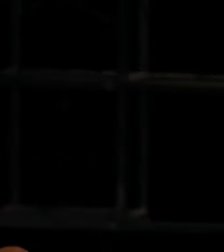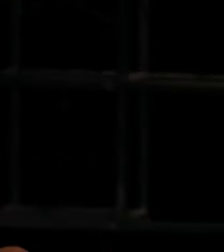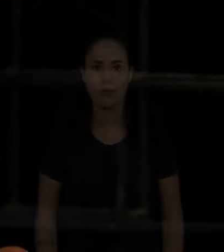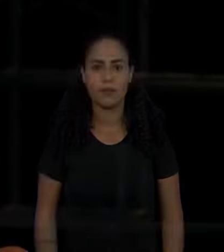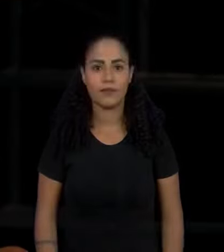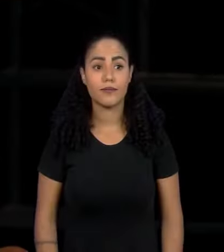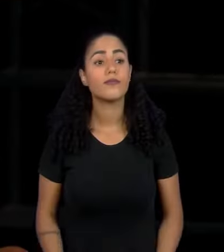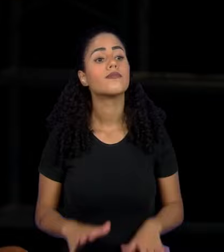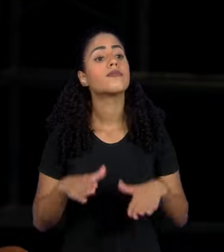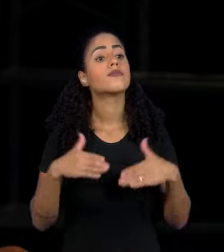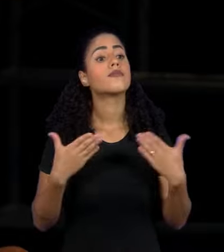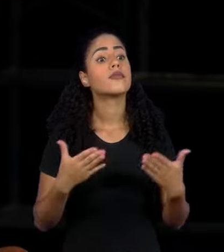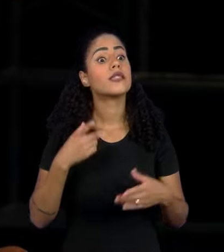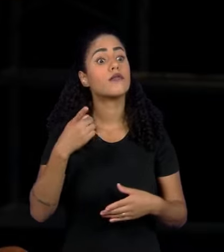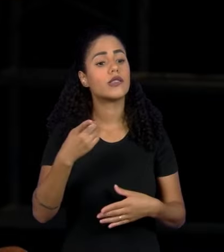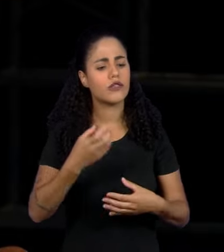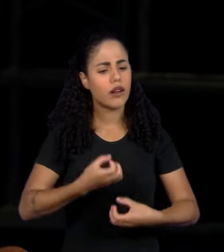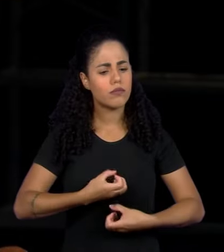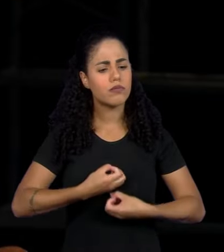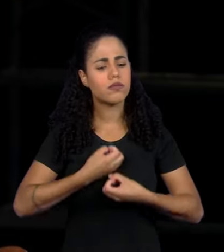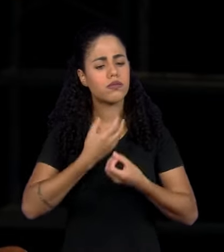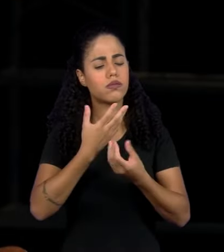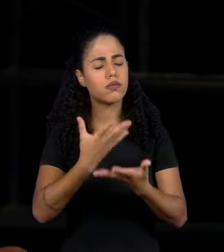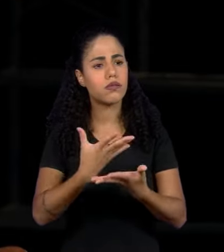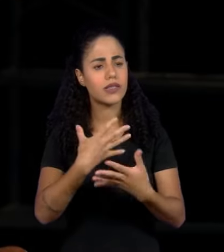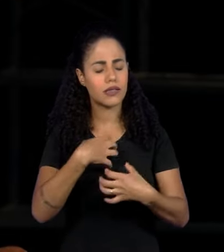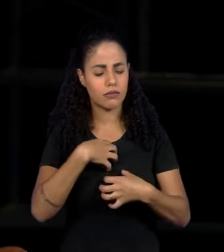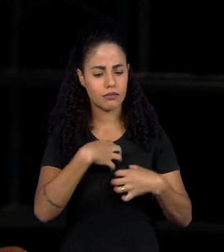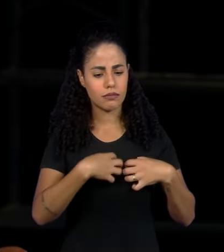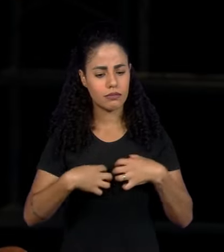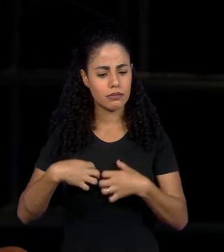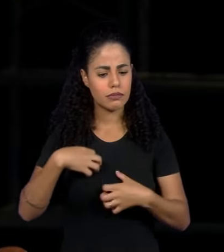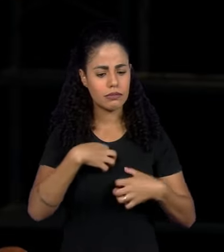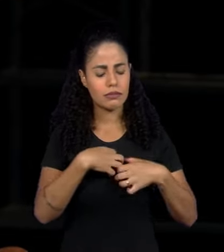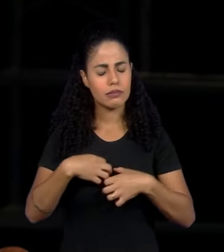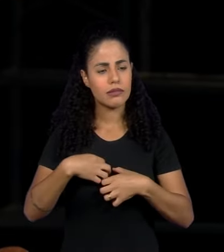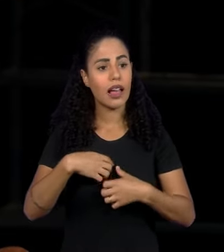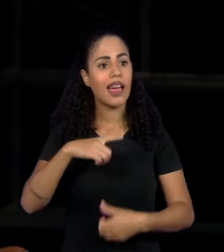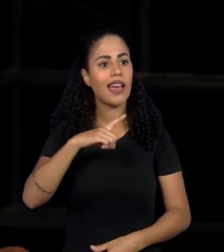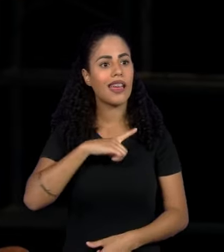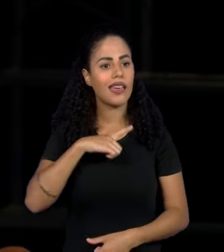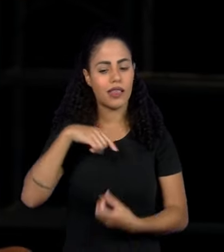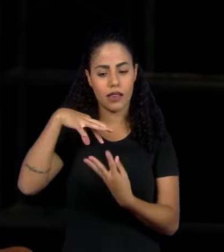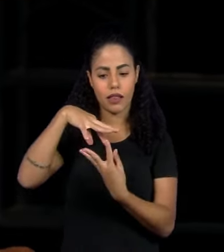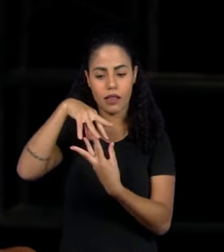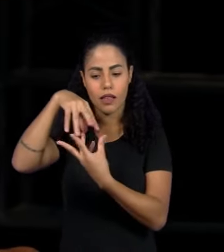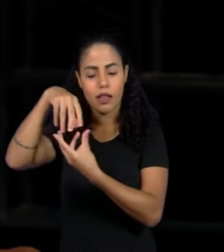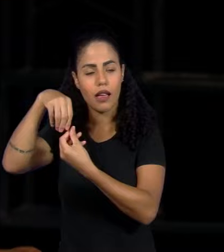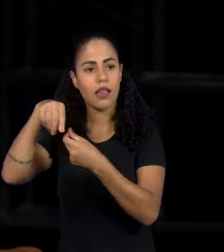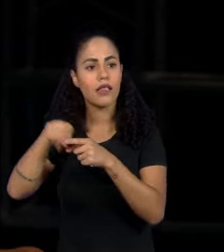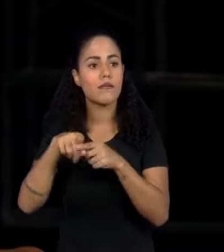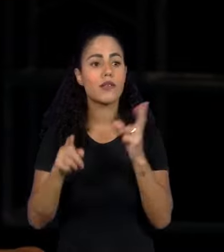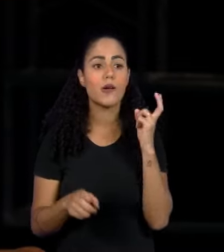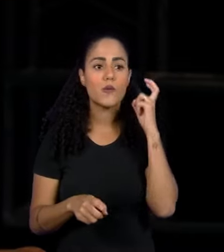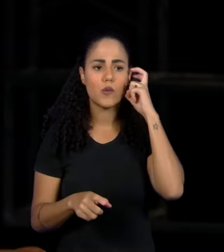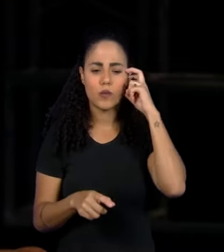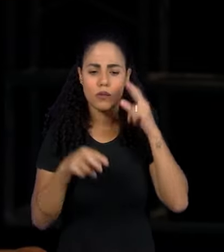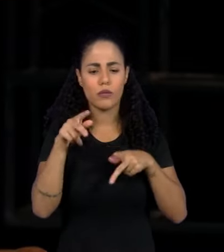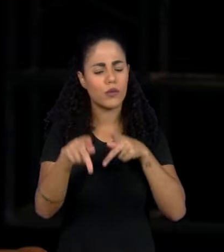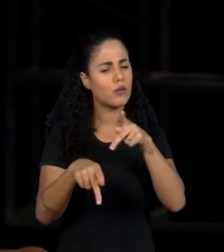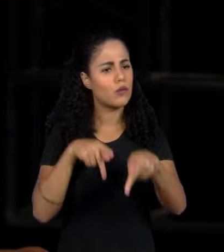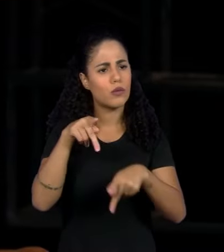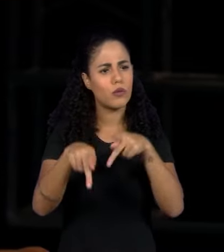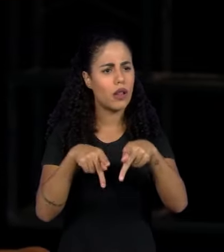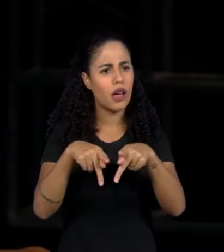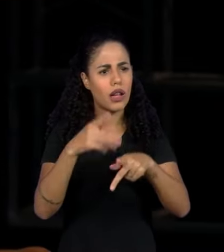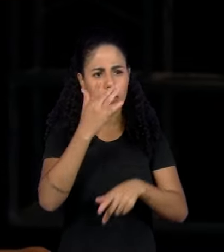Nóbrega, você já externou sua aflição com o fato de que existe um atrito entre a grande mídia e as culturas populares, né? Mesmo quando os